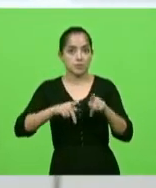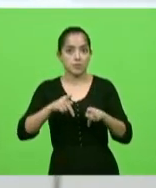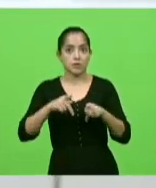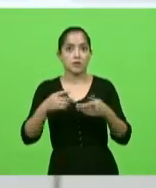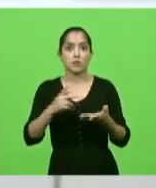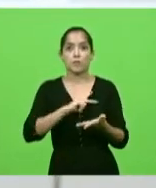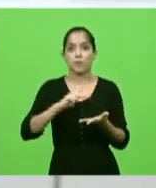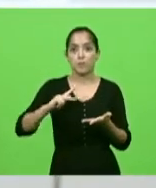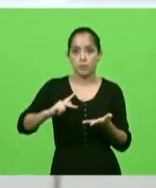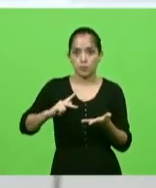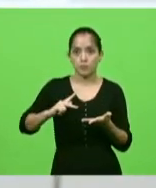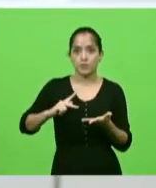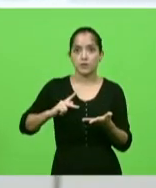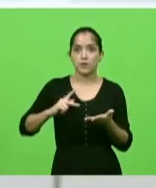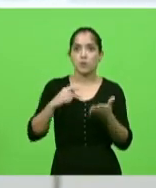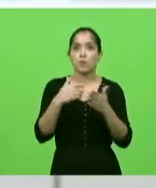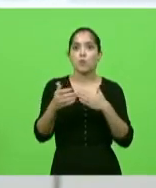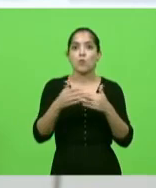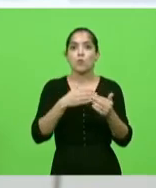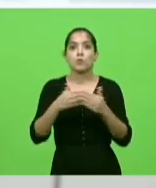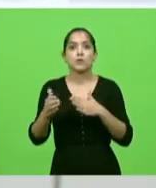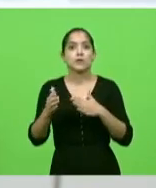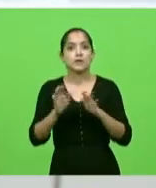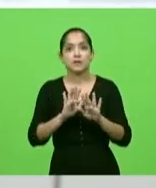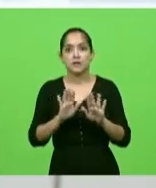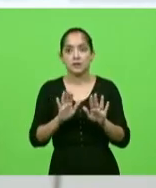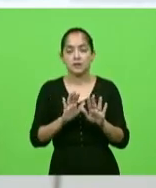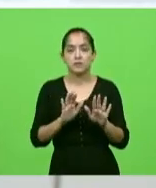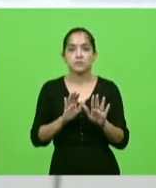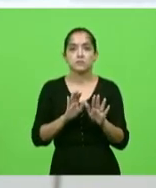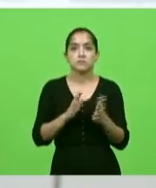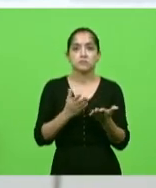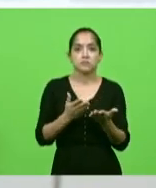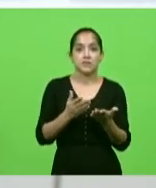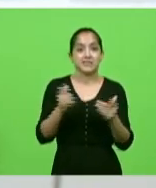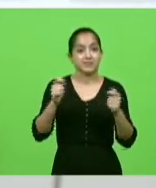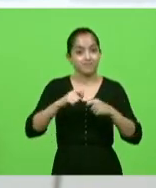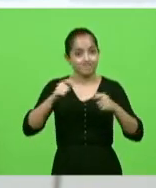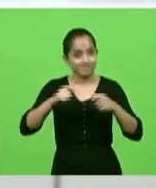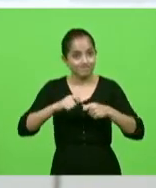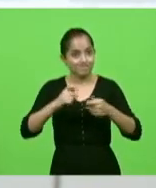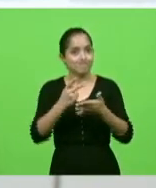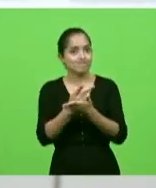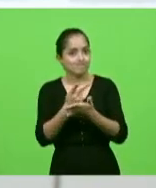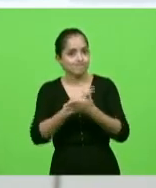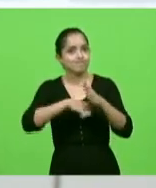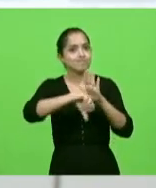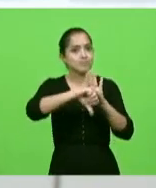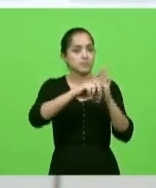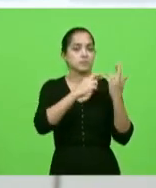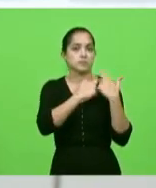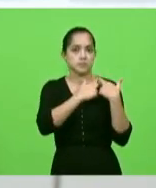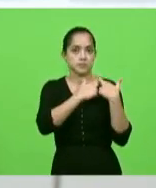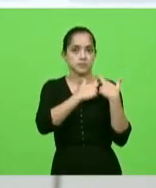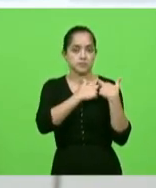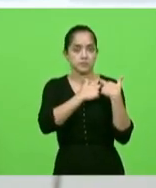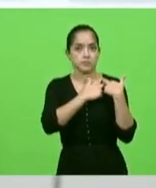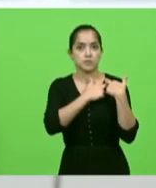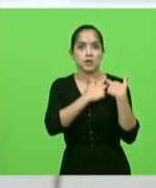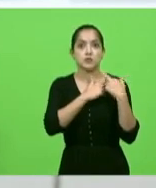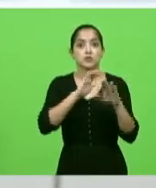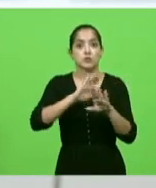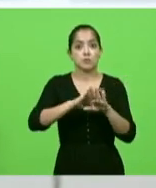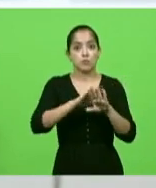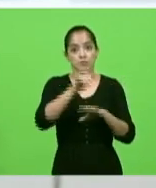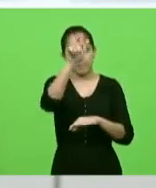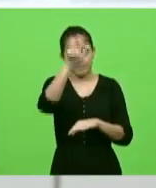interesse público qualquer Rastro razoável de possível cometimento de crime de responsabilidade por